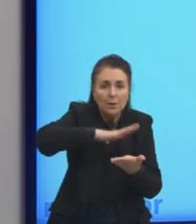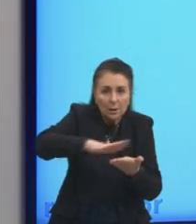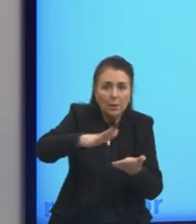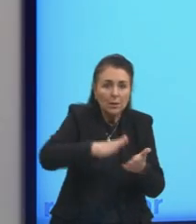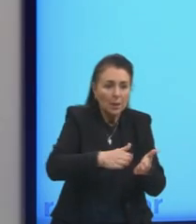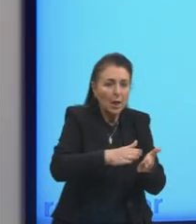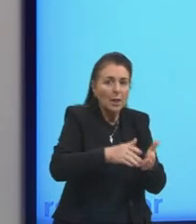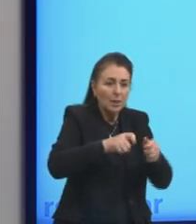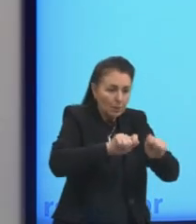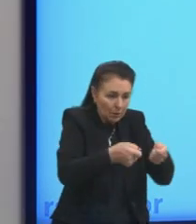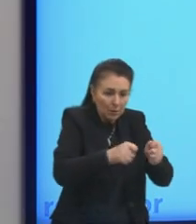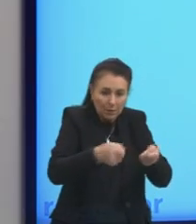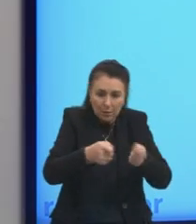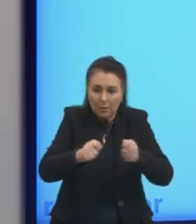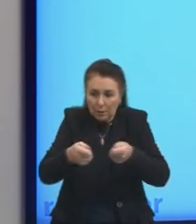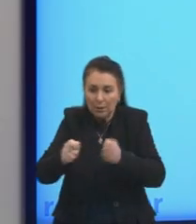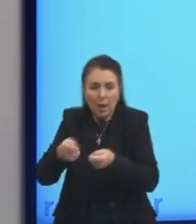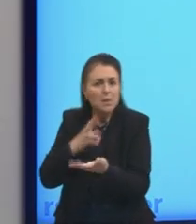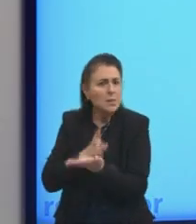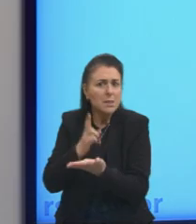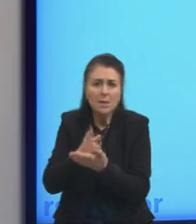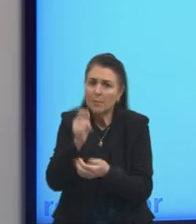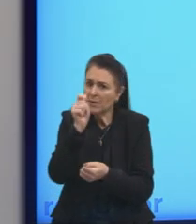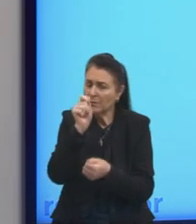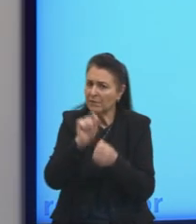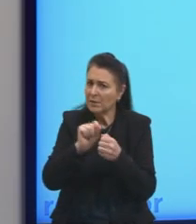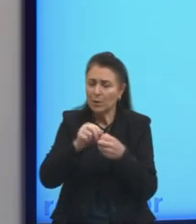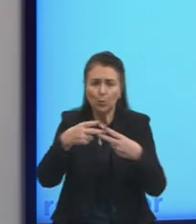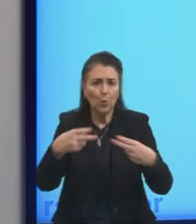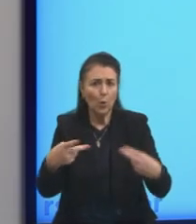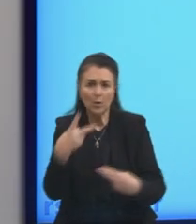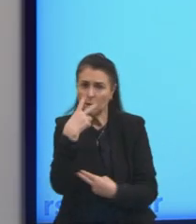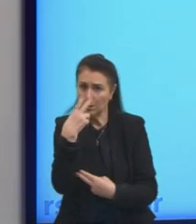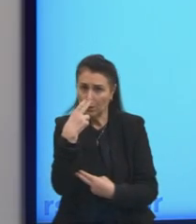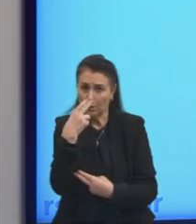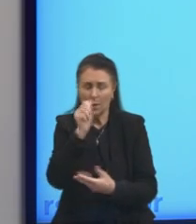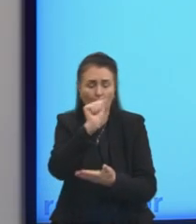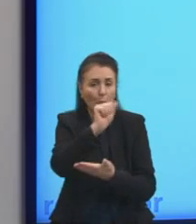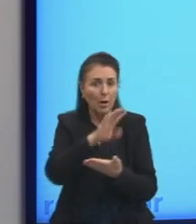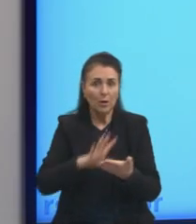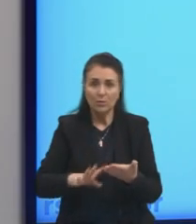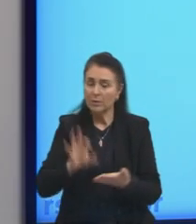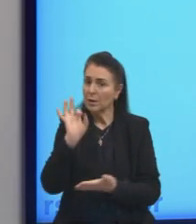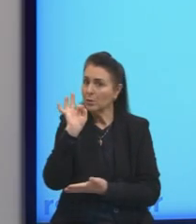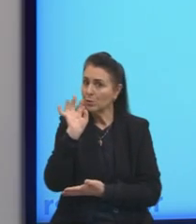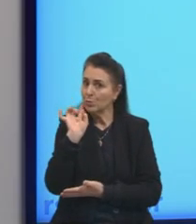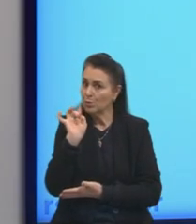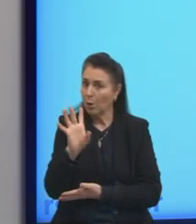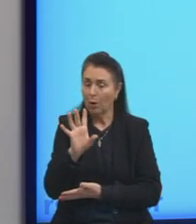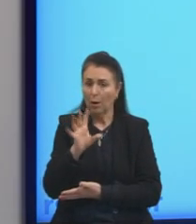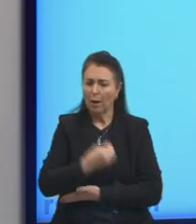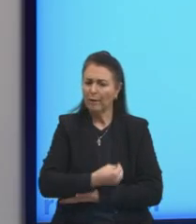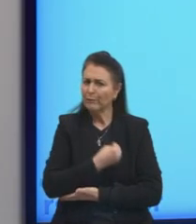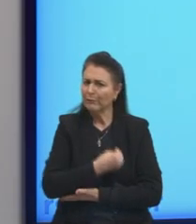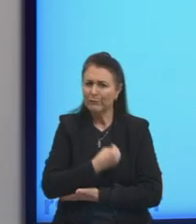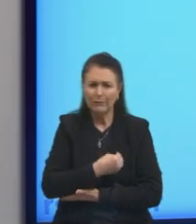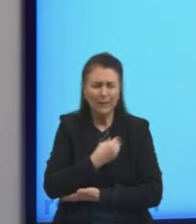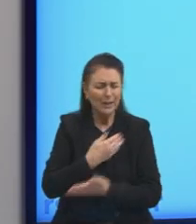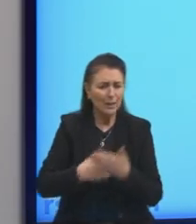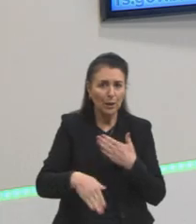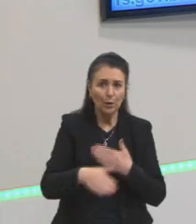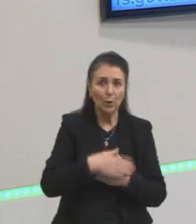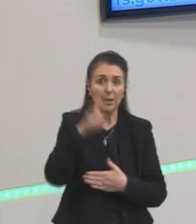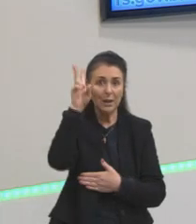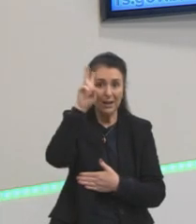sua frente né com e o trabalhador então exercia apenas uma atividade praticamente a vida toda lembre-se sempre do filme Tempos